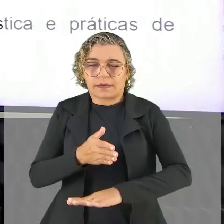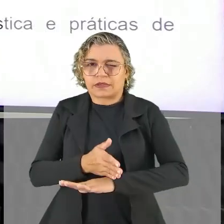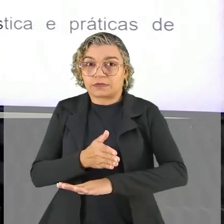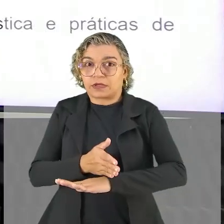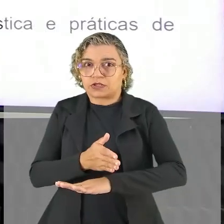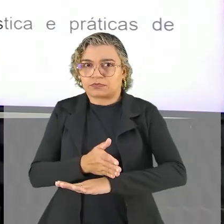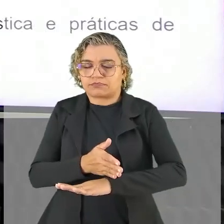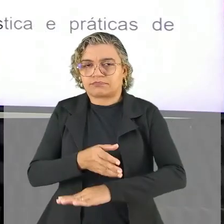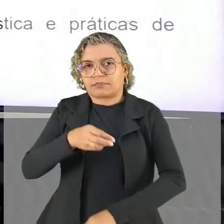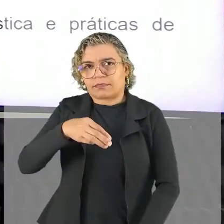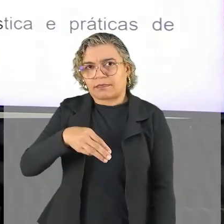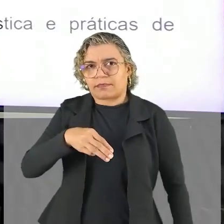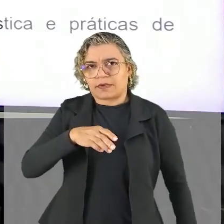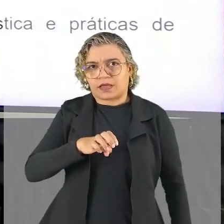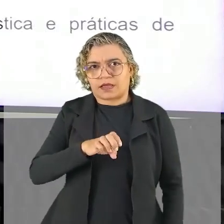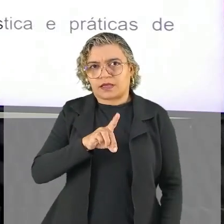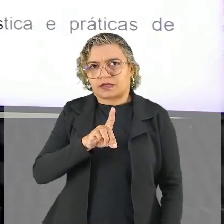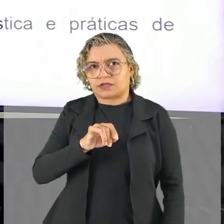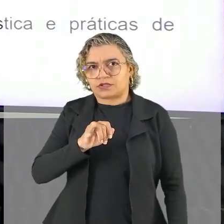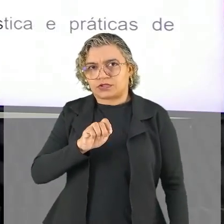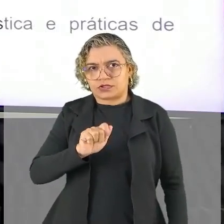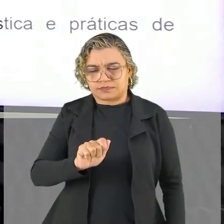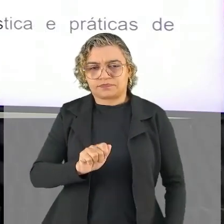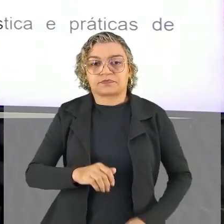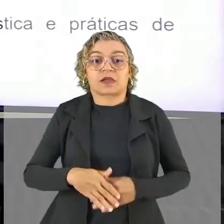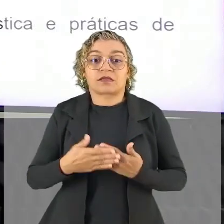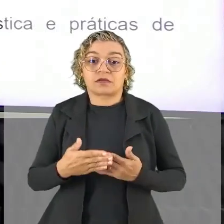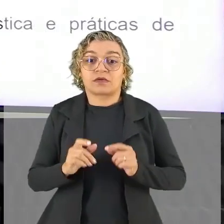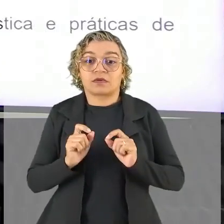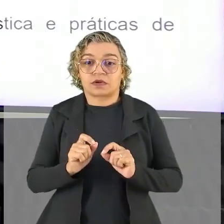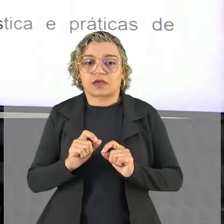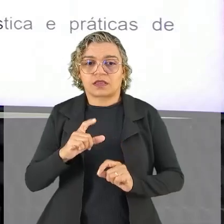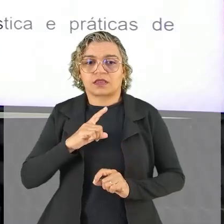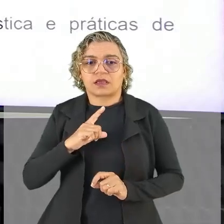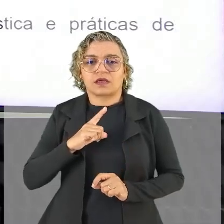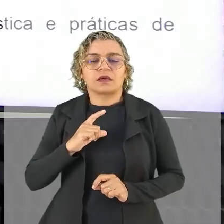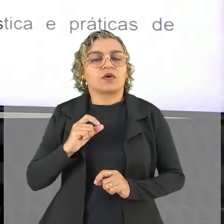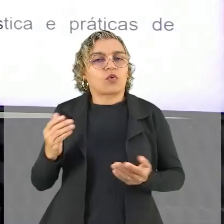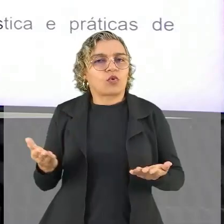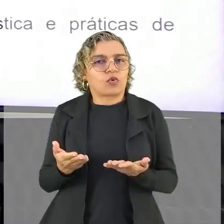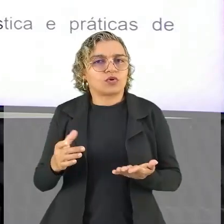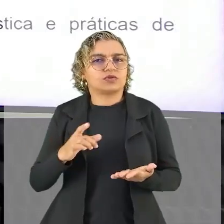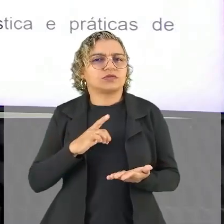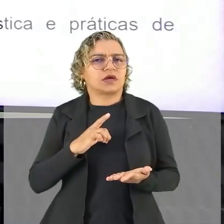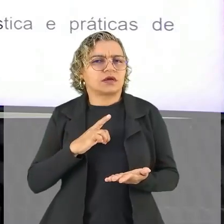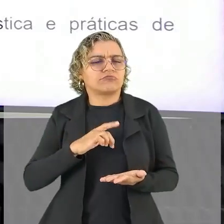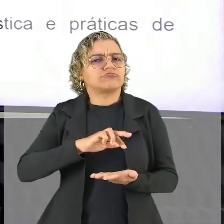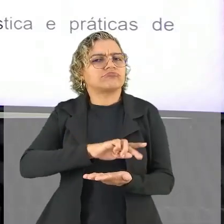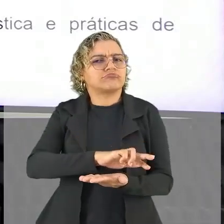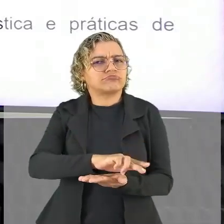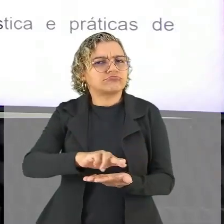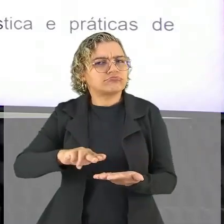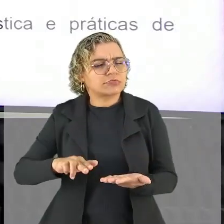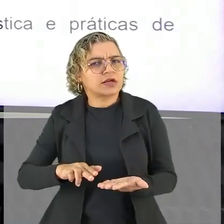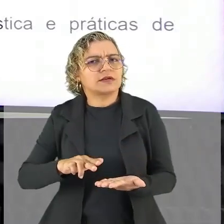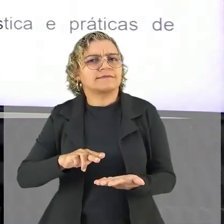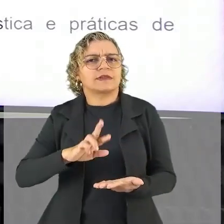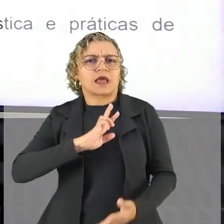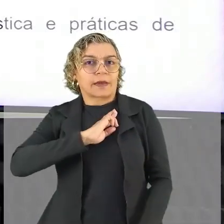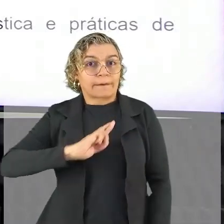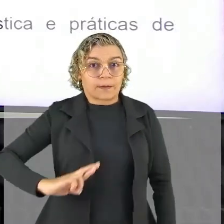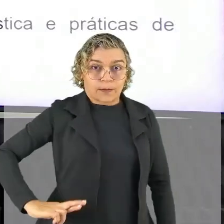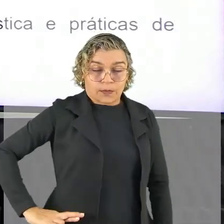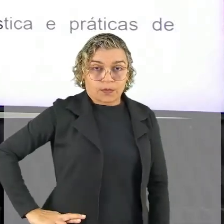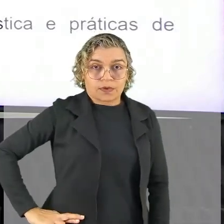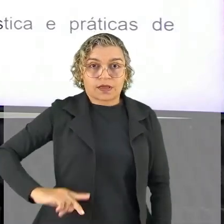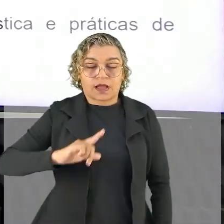absolutismo, né? Então, por exemplo, para a gente ter uma ideia, hoje nós temos os poderes, né, de uma república. Esses poderes